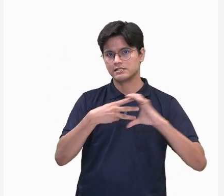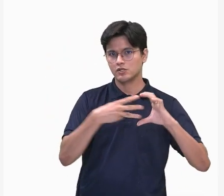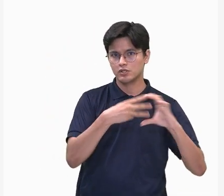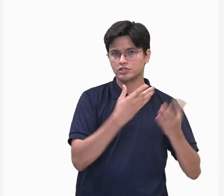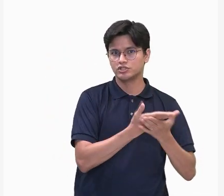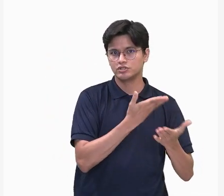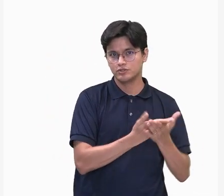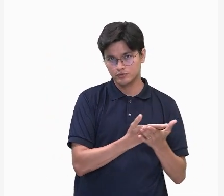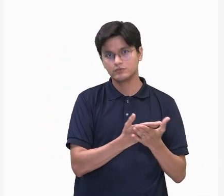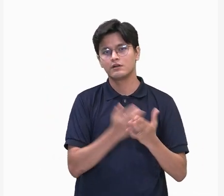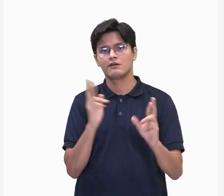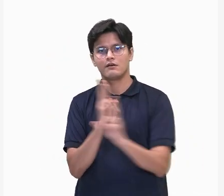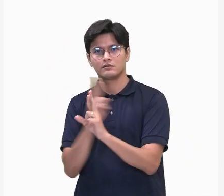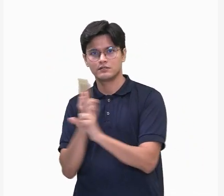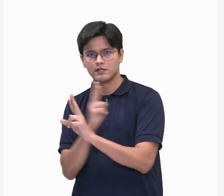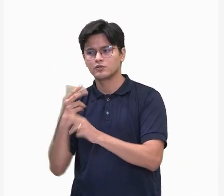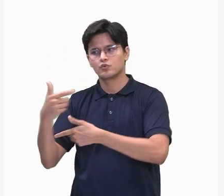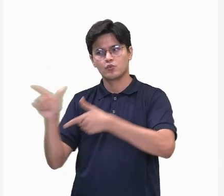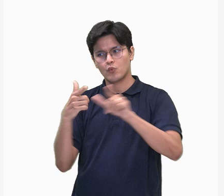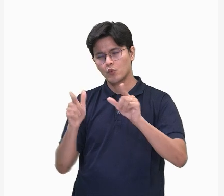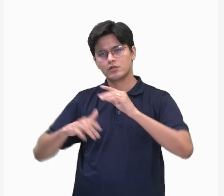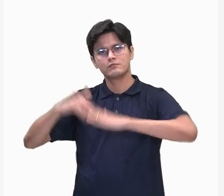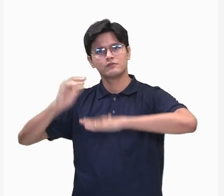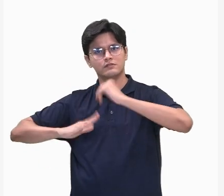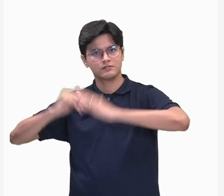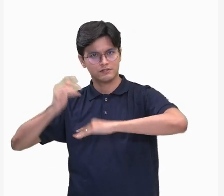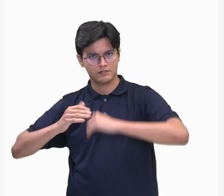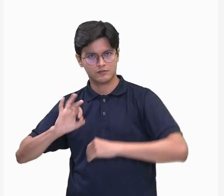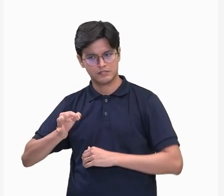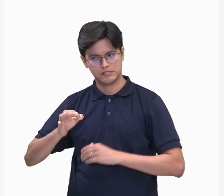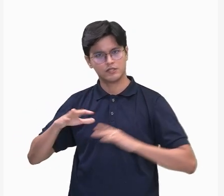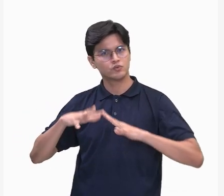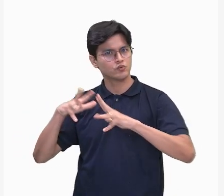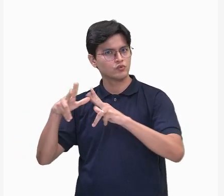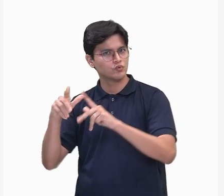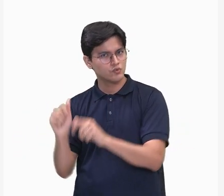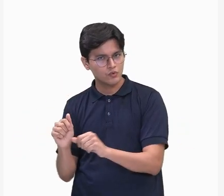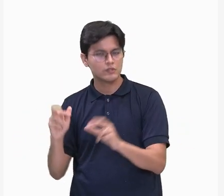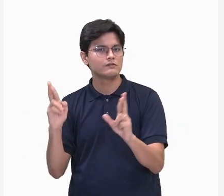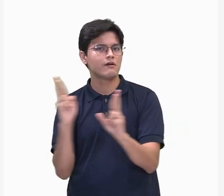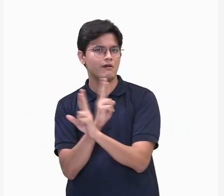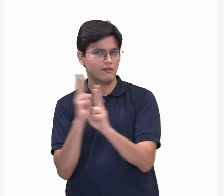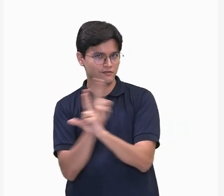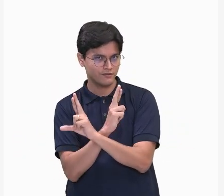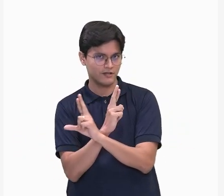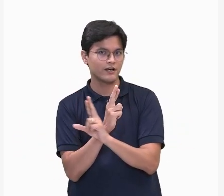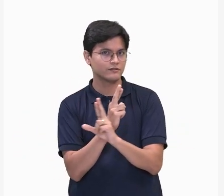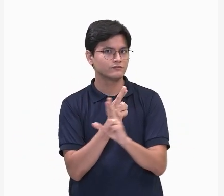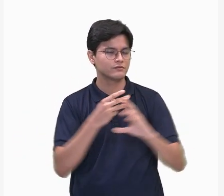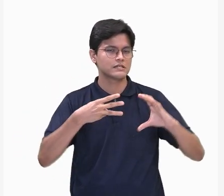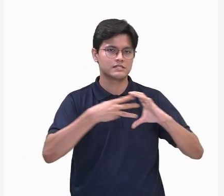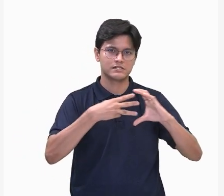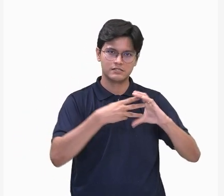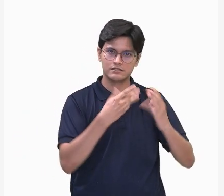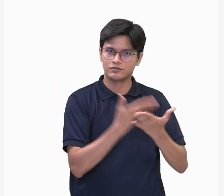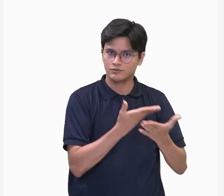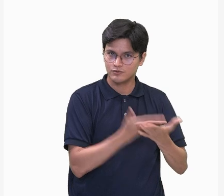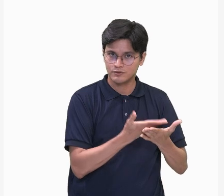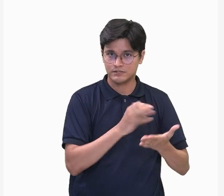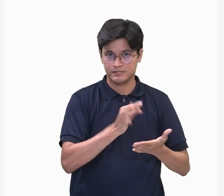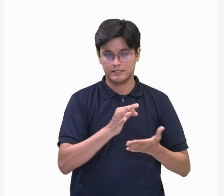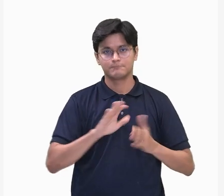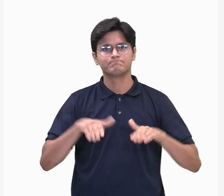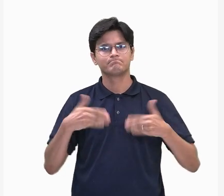a indústria alimentícia, a agricultura, mas que todas elas estão relacionadas com a citologia, né?